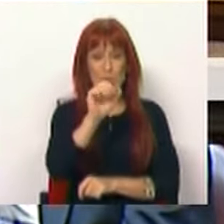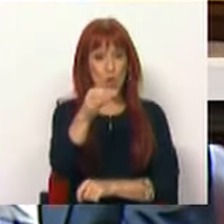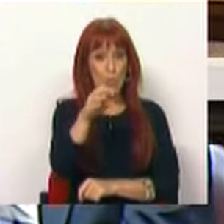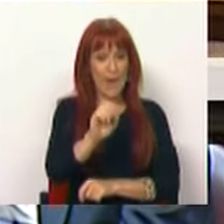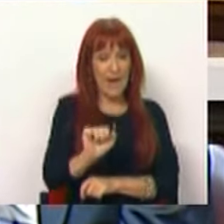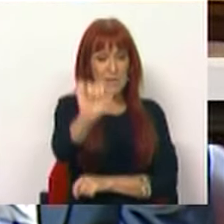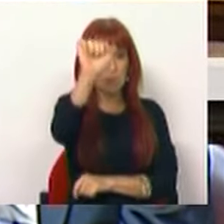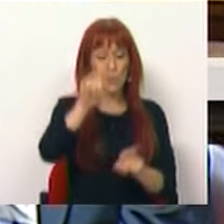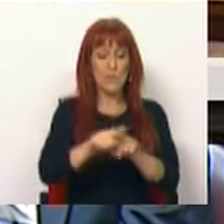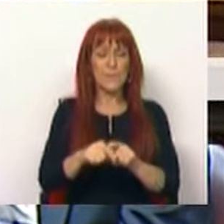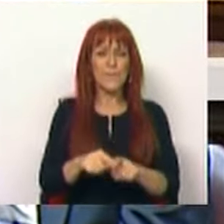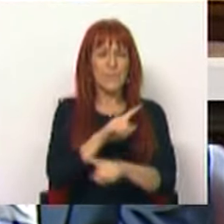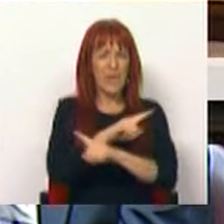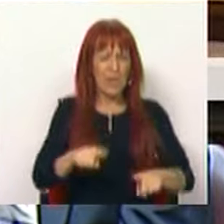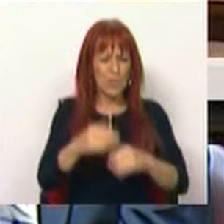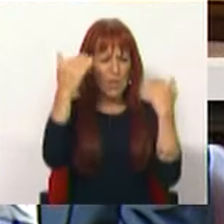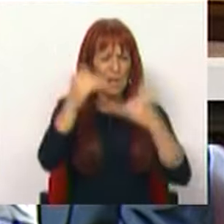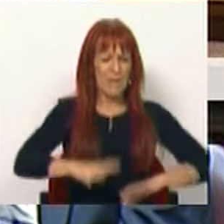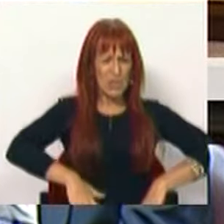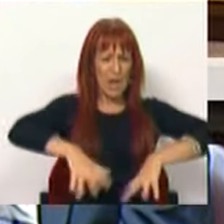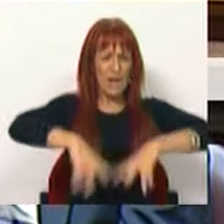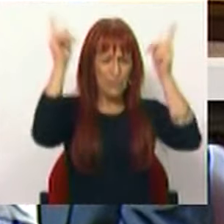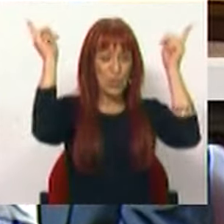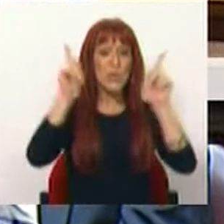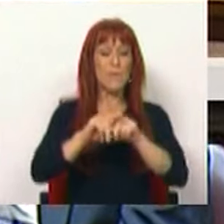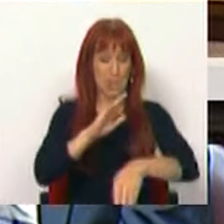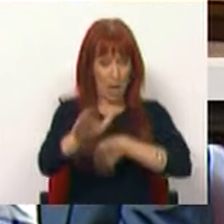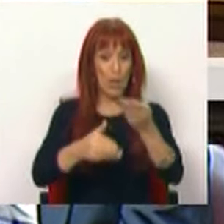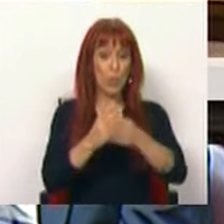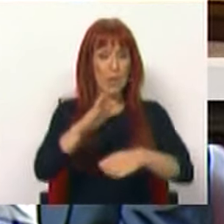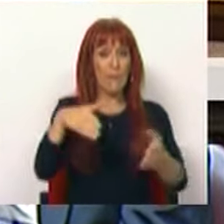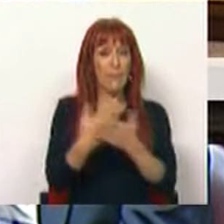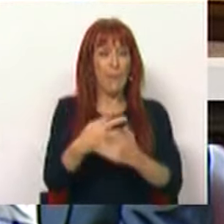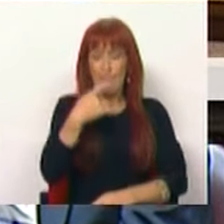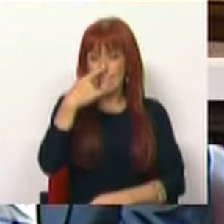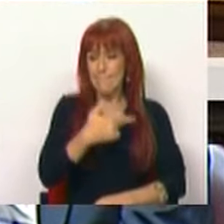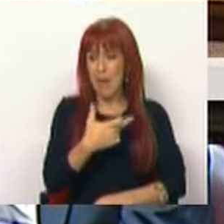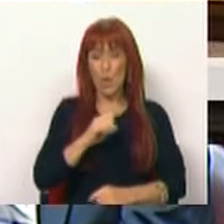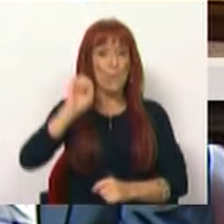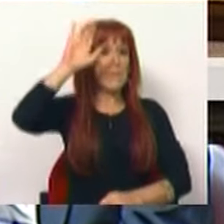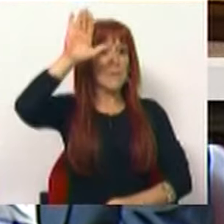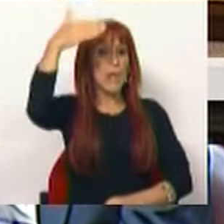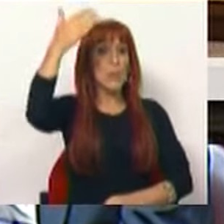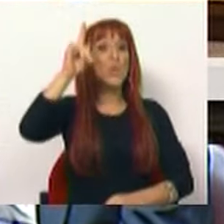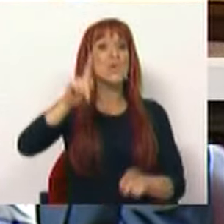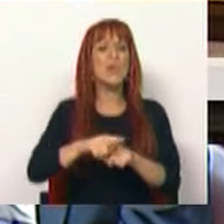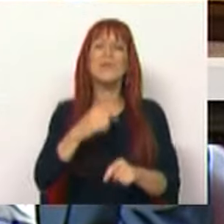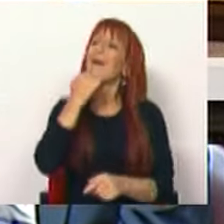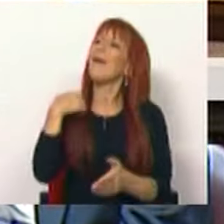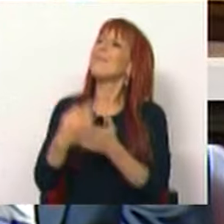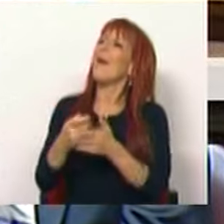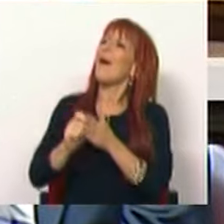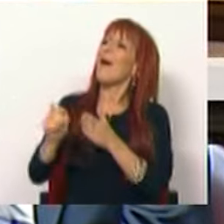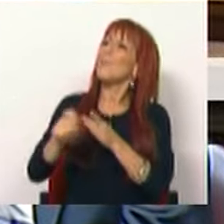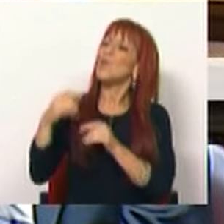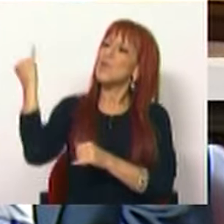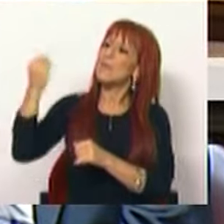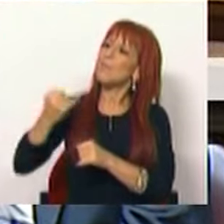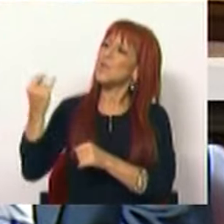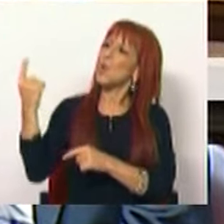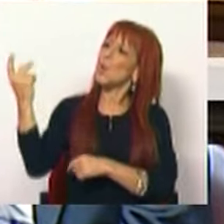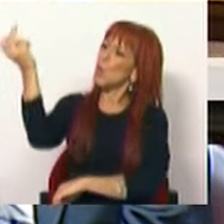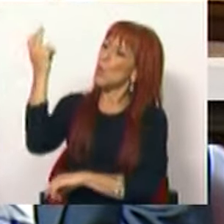PS, que entravam e limitam avanços e que continuam a colocar erradamente como prioridade a satisfação dos critérios e imposições da